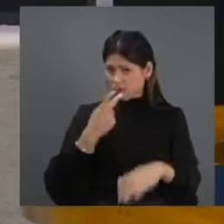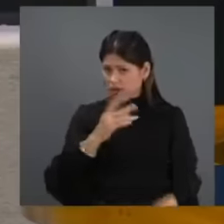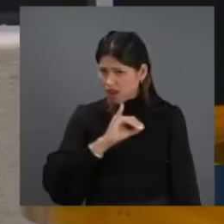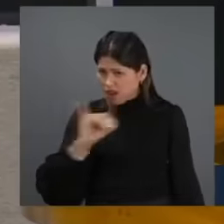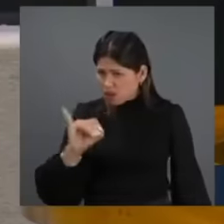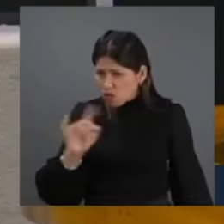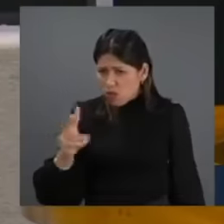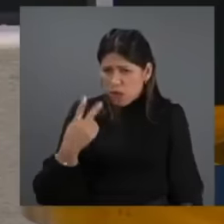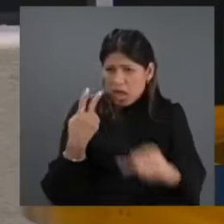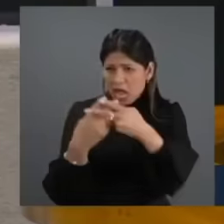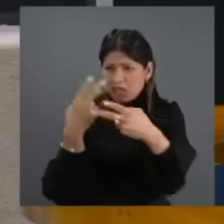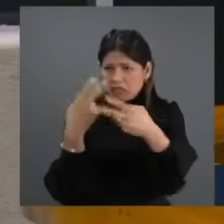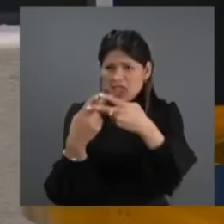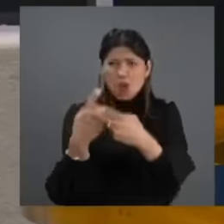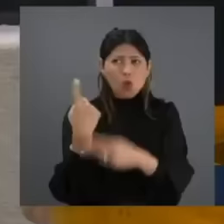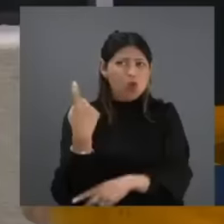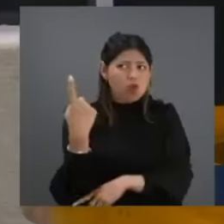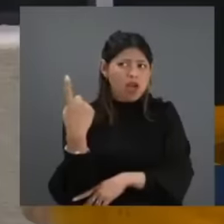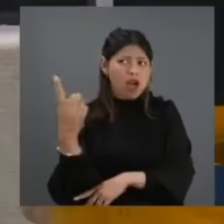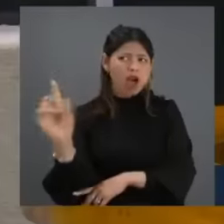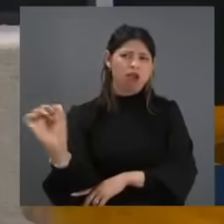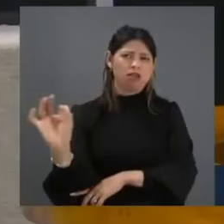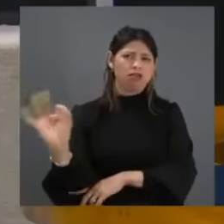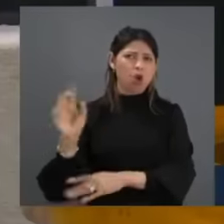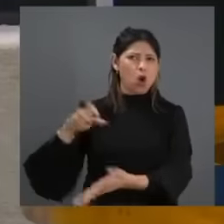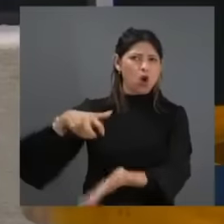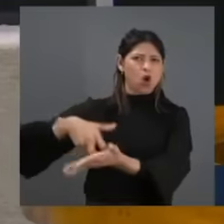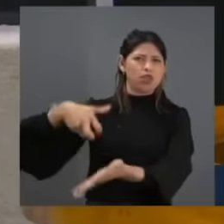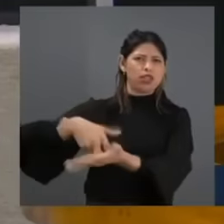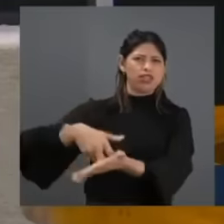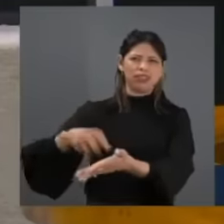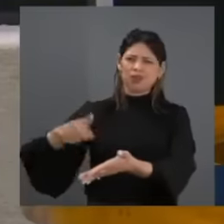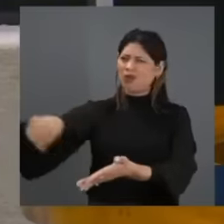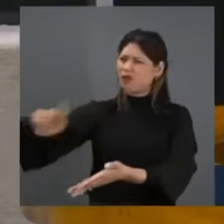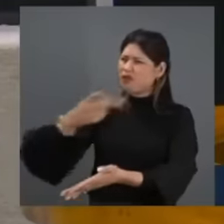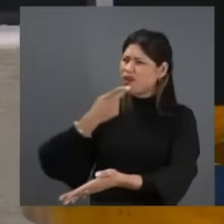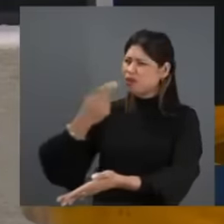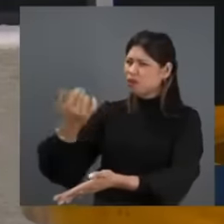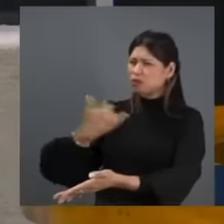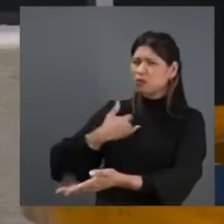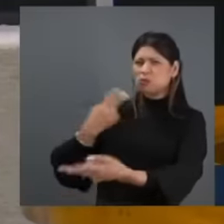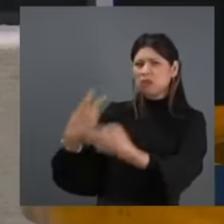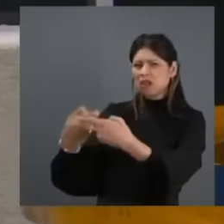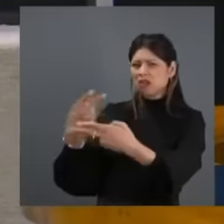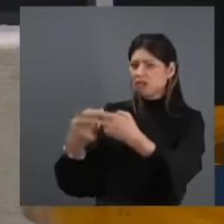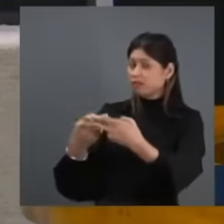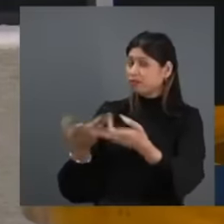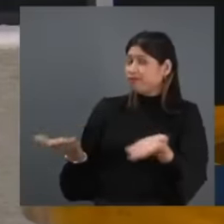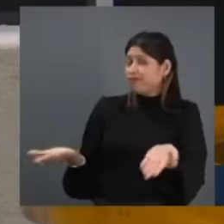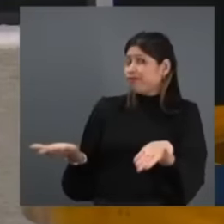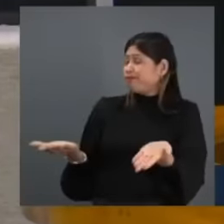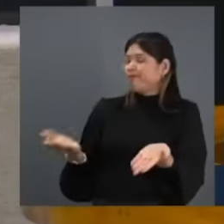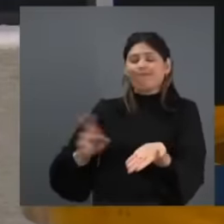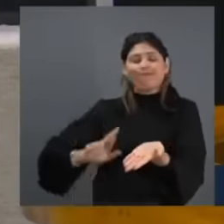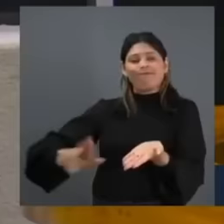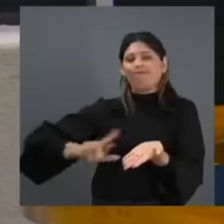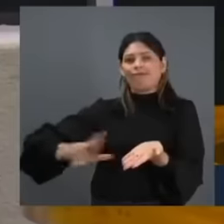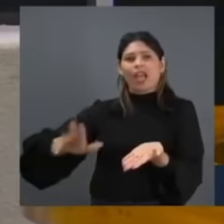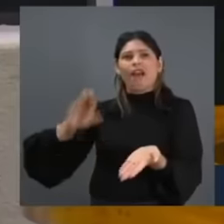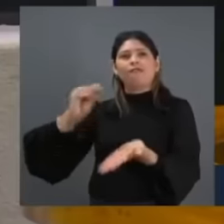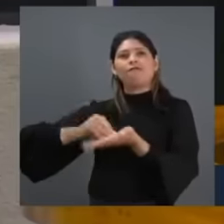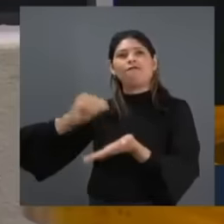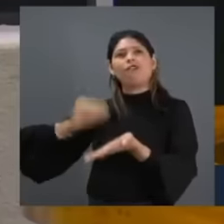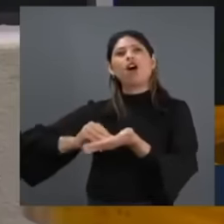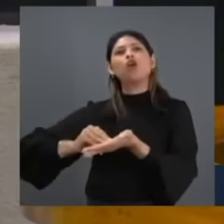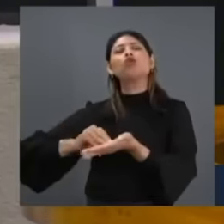falando de uma condenação. E vai se falar que nós prendemos demais? Pelo contrário, é a falta de ação do governo